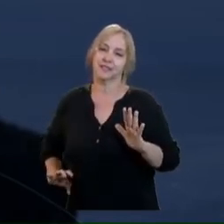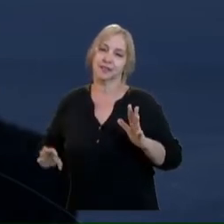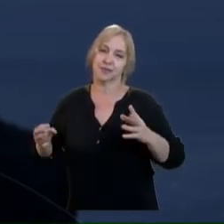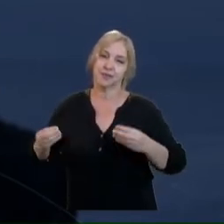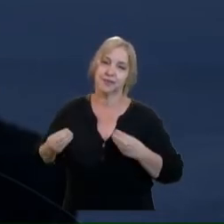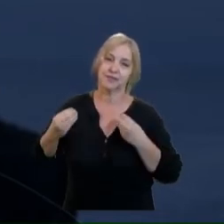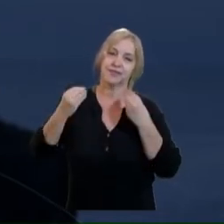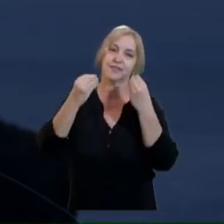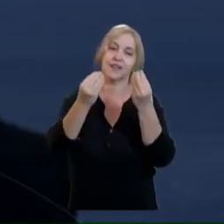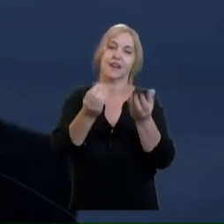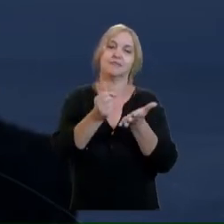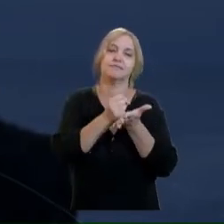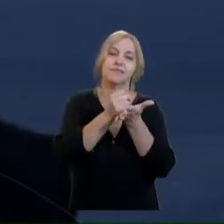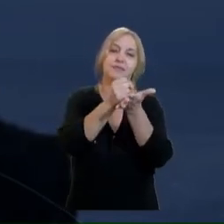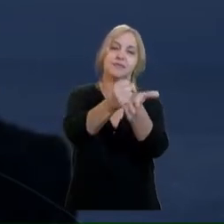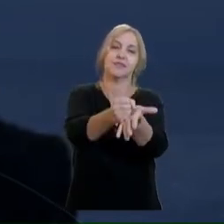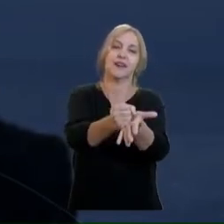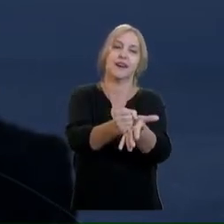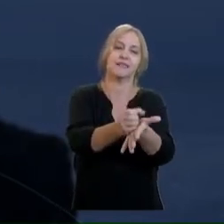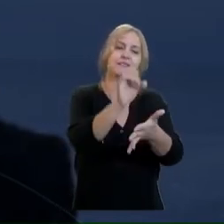de vossas necessidades.